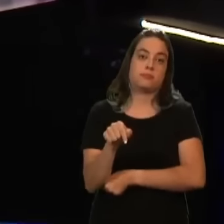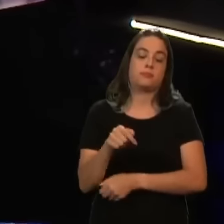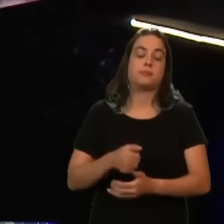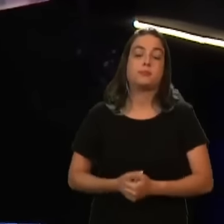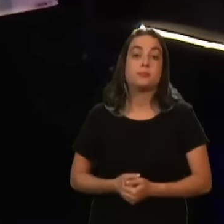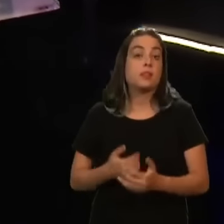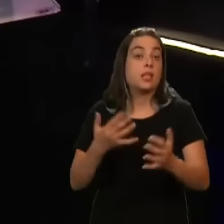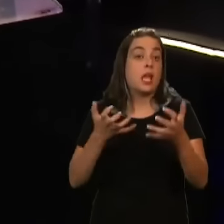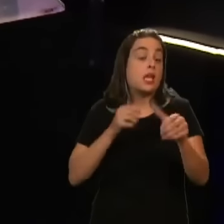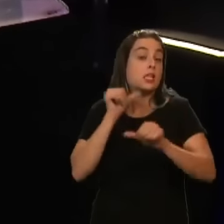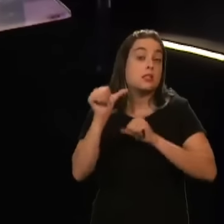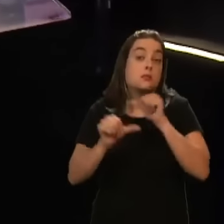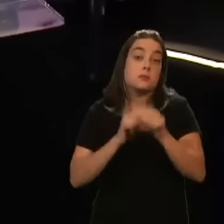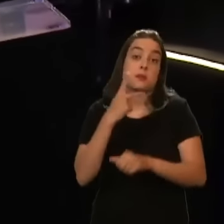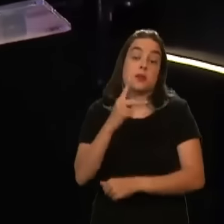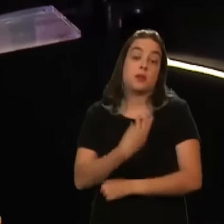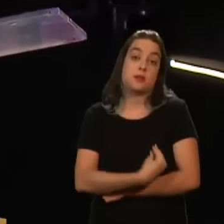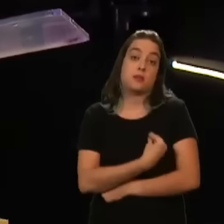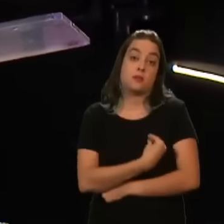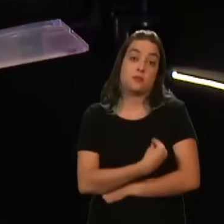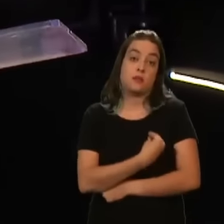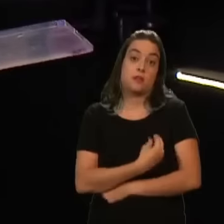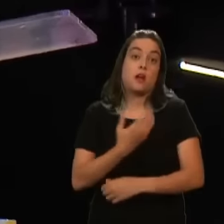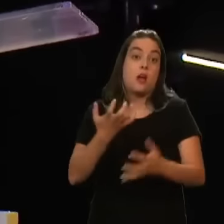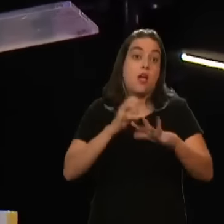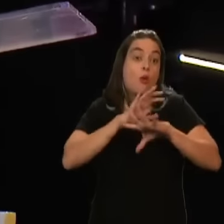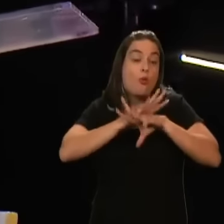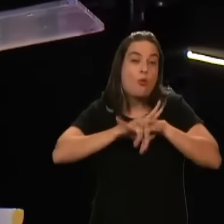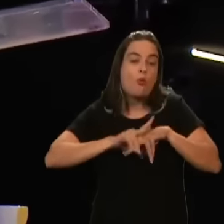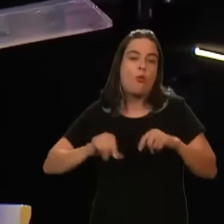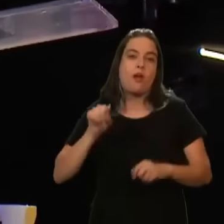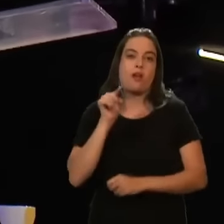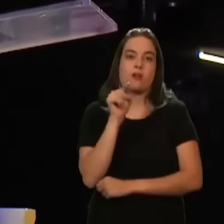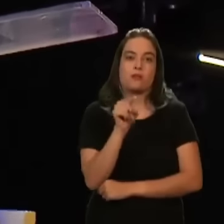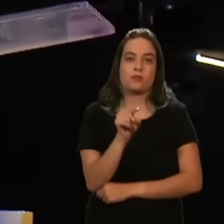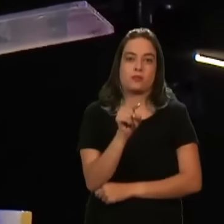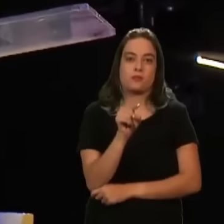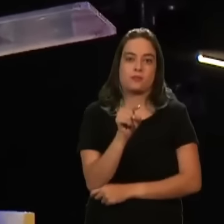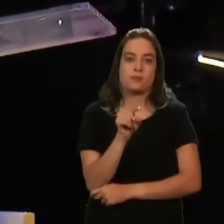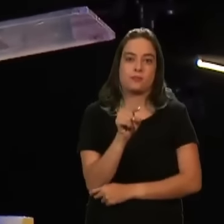Ele quer transformar você. Ele quer curar você.